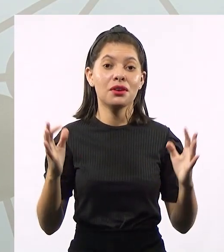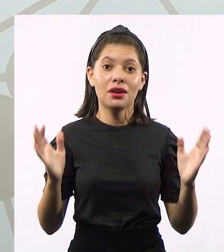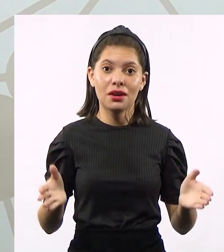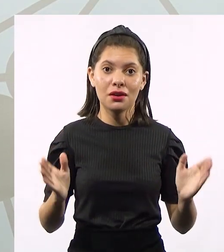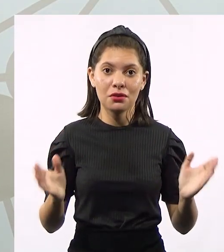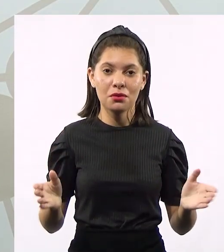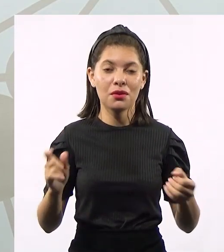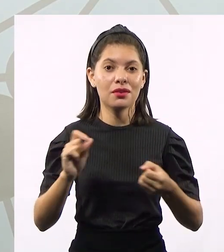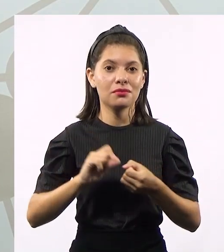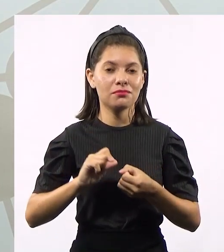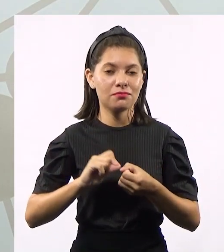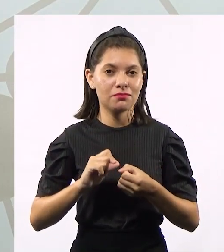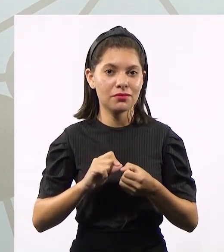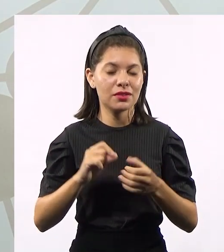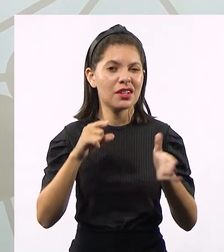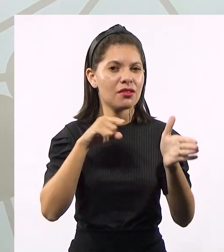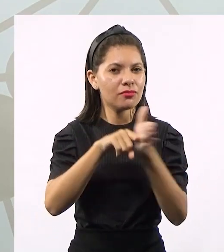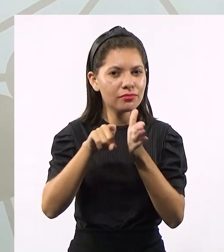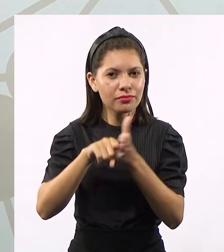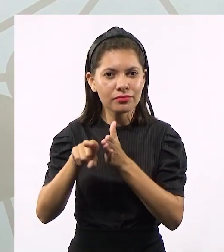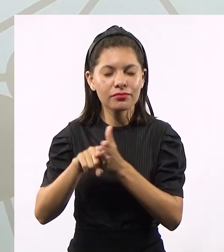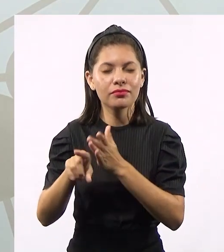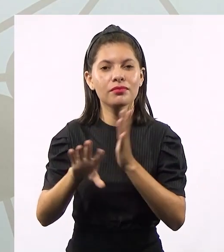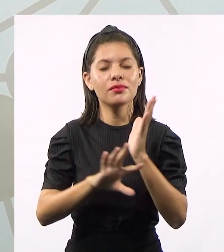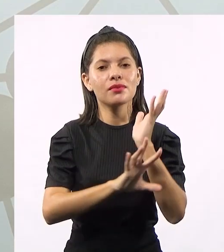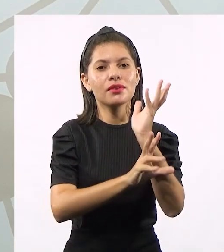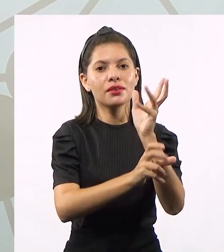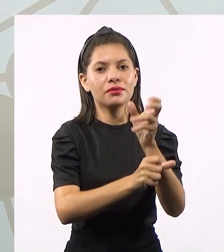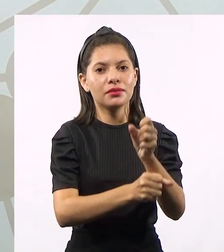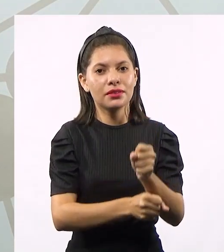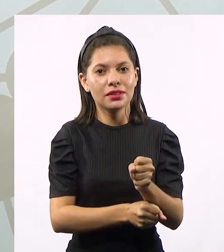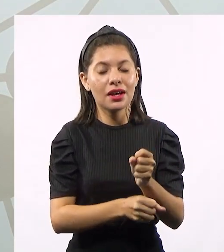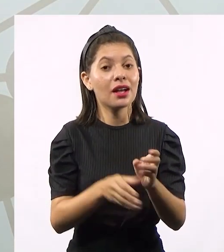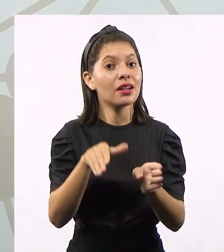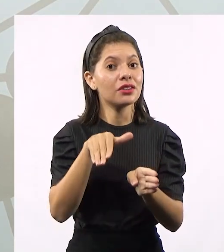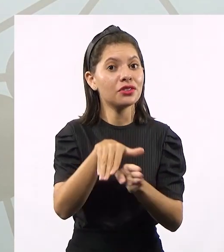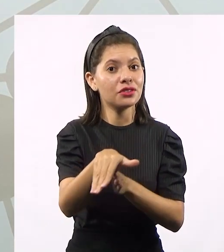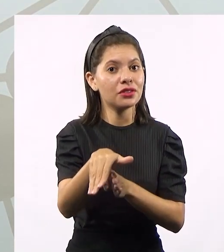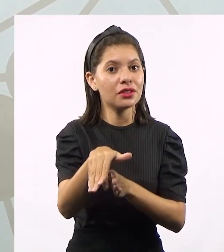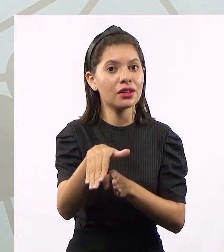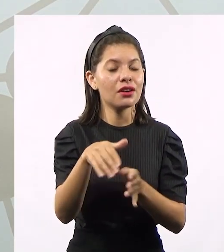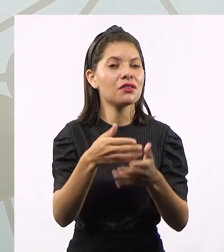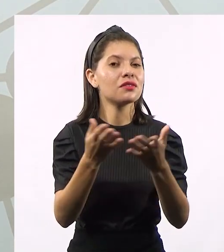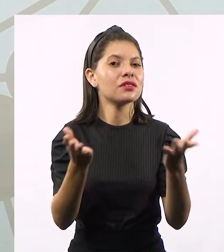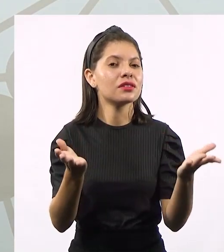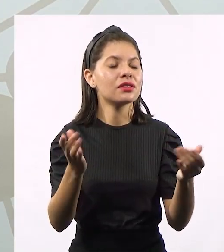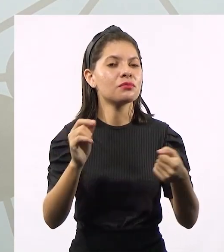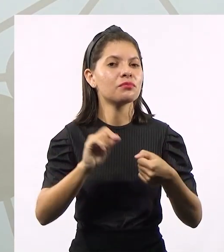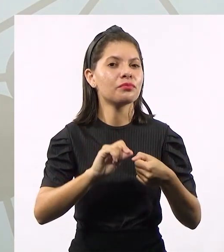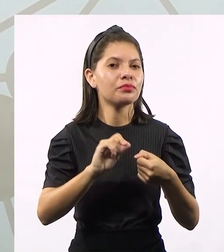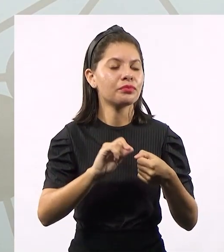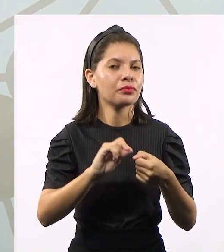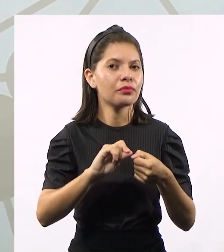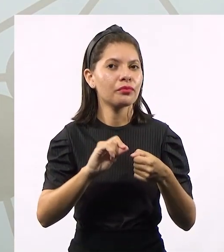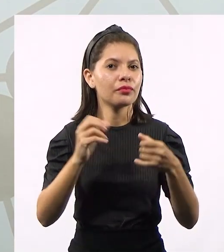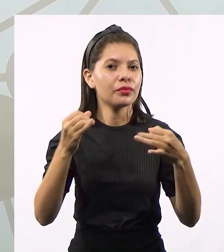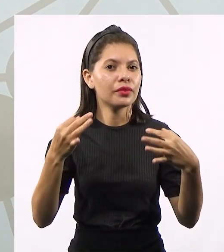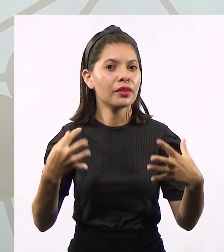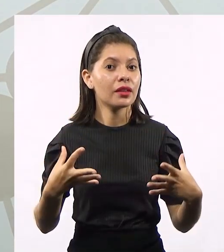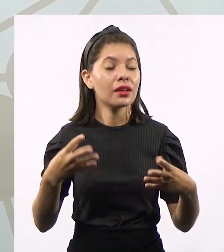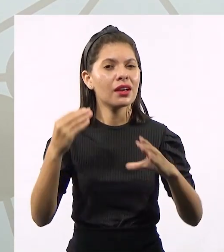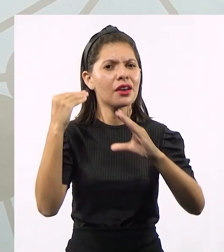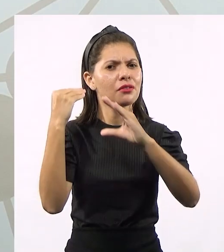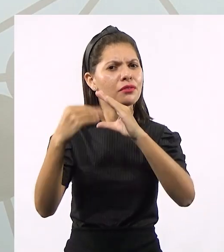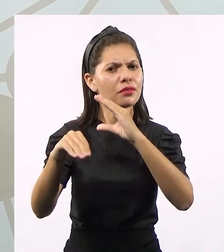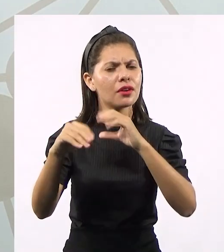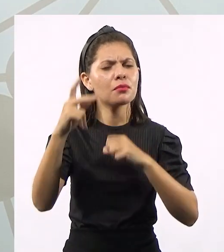elaborar o nosso questionário, revisar, como dica, né? Depois que você faz o questionário,